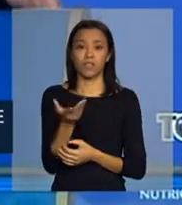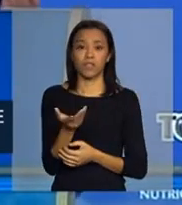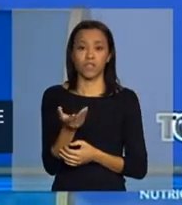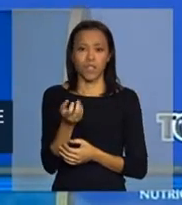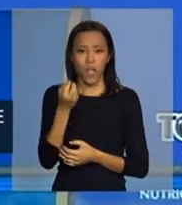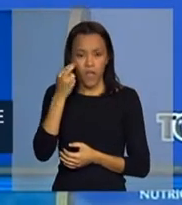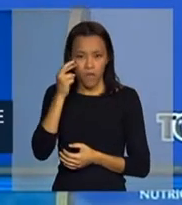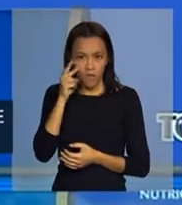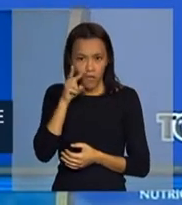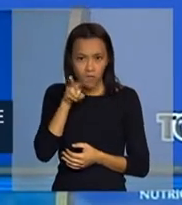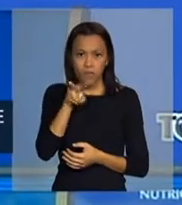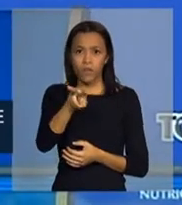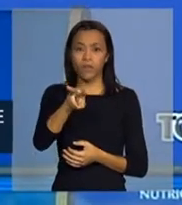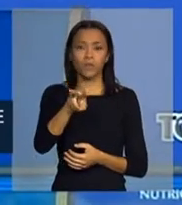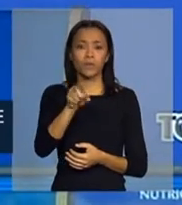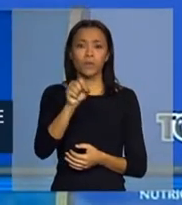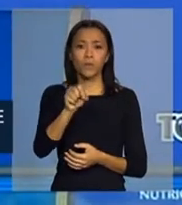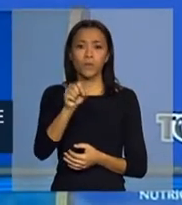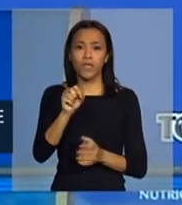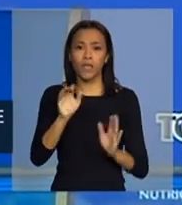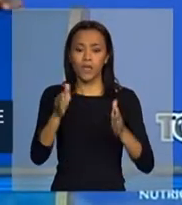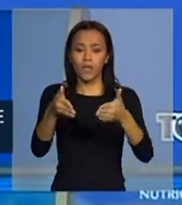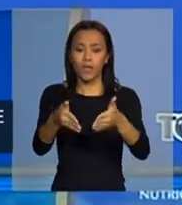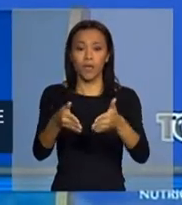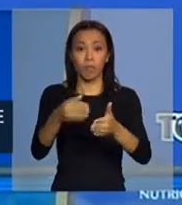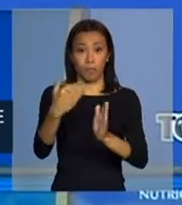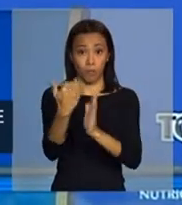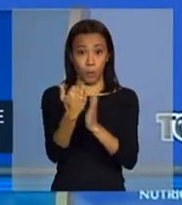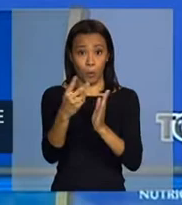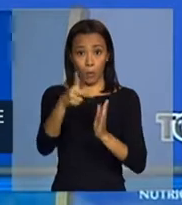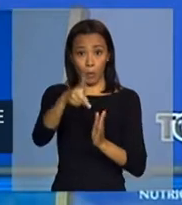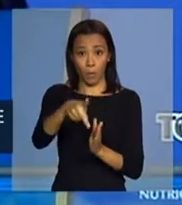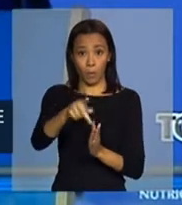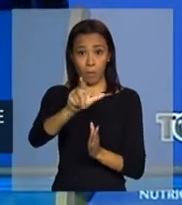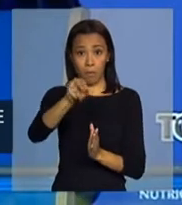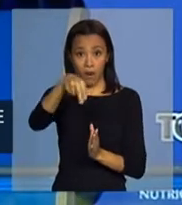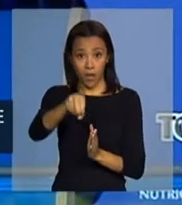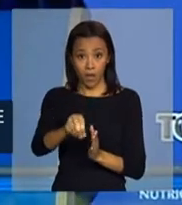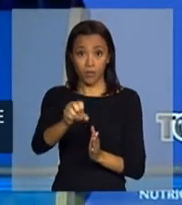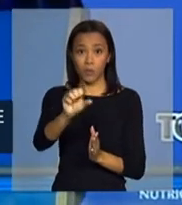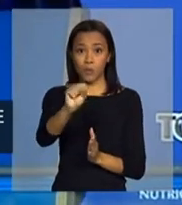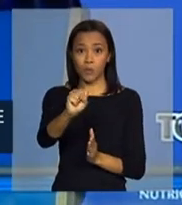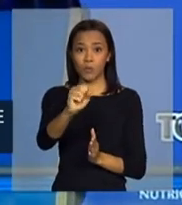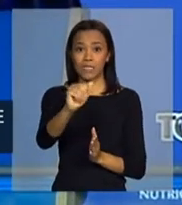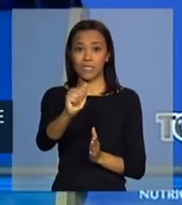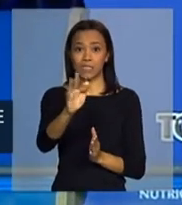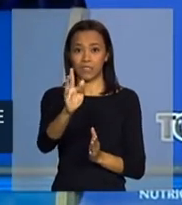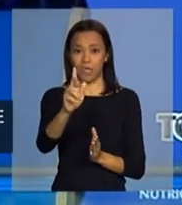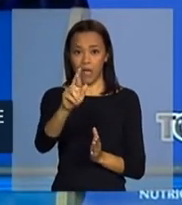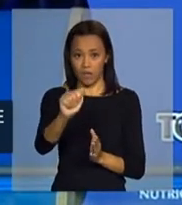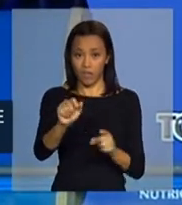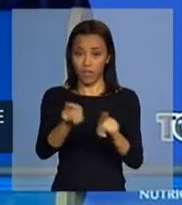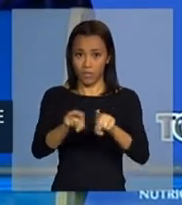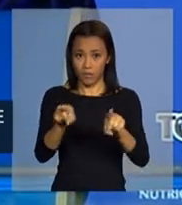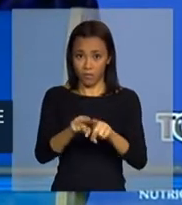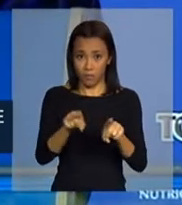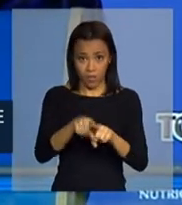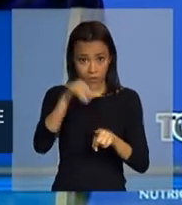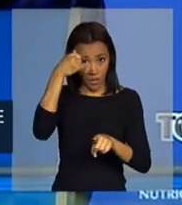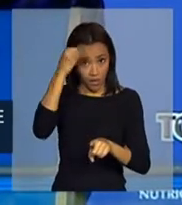para o plano safra da agricultura e da pecuária, que agora,